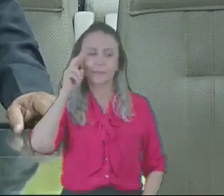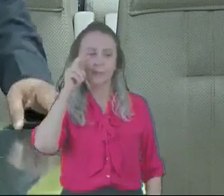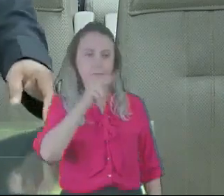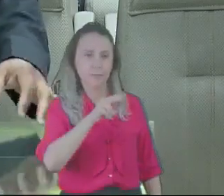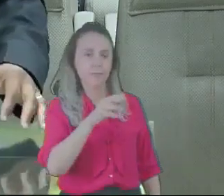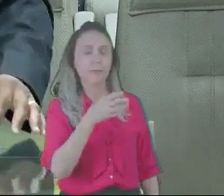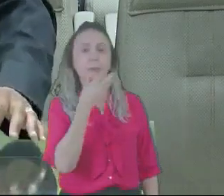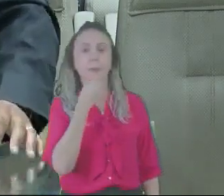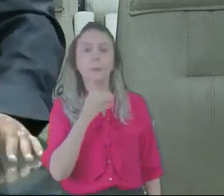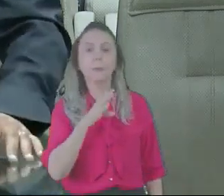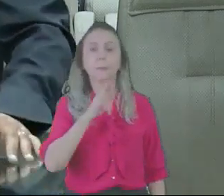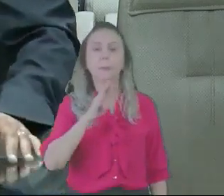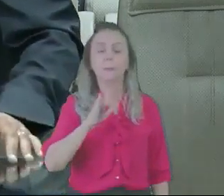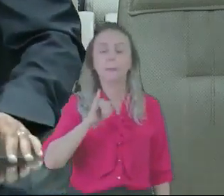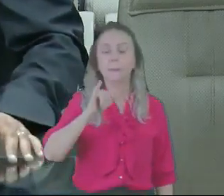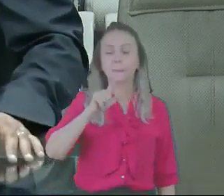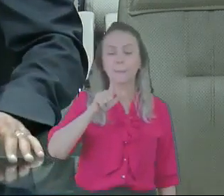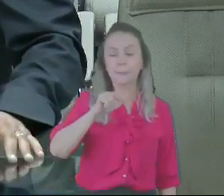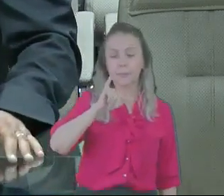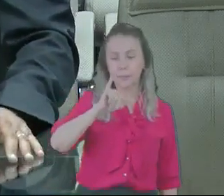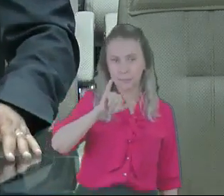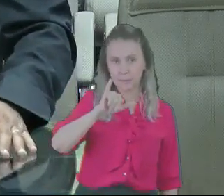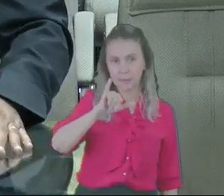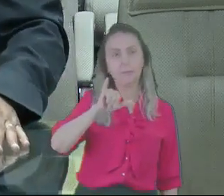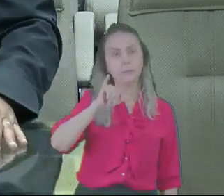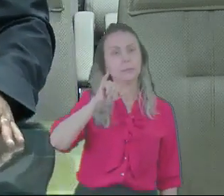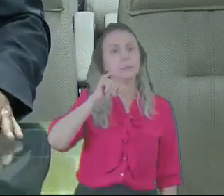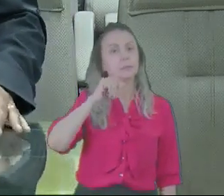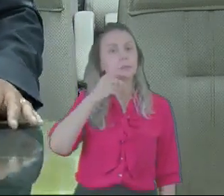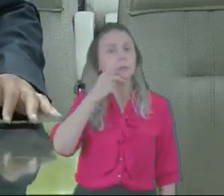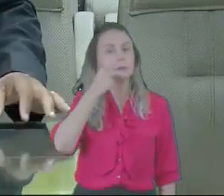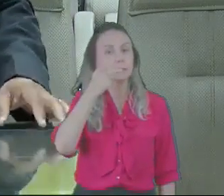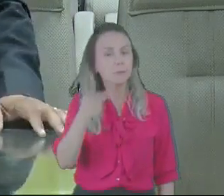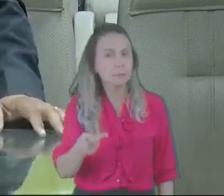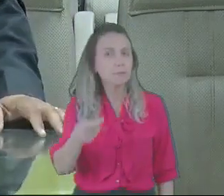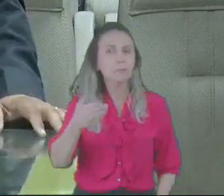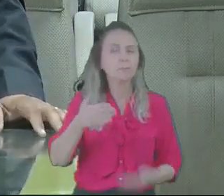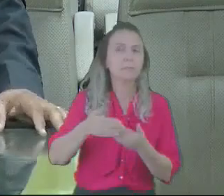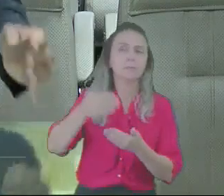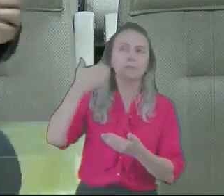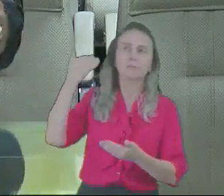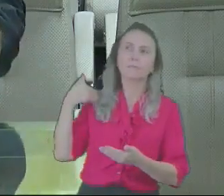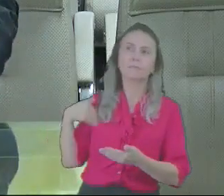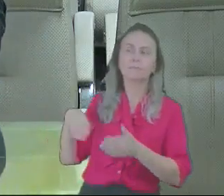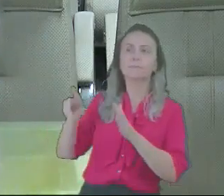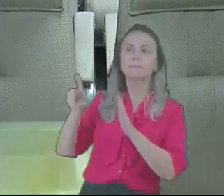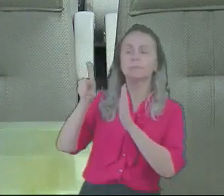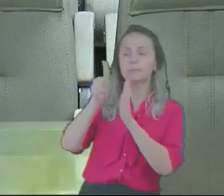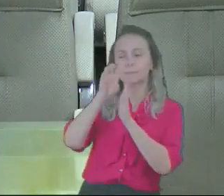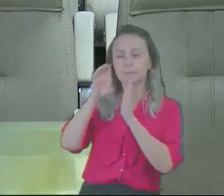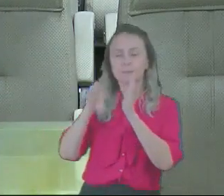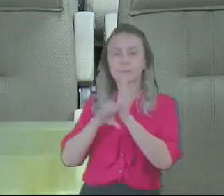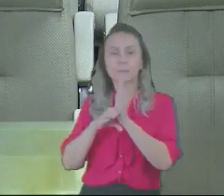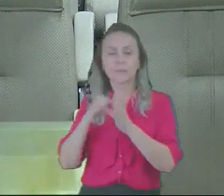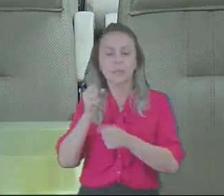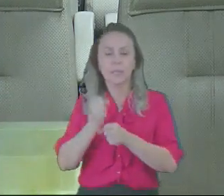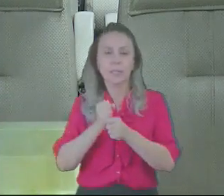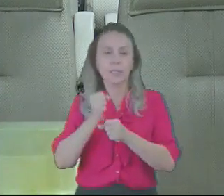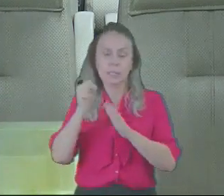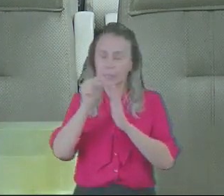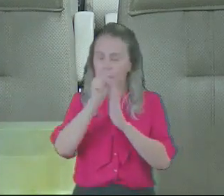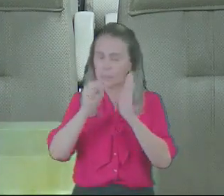Billy Sunday mãos que foi um grande Evangelista das duas primeiras décadas do século 20 Perguntaram para ele o que é desculpa